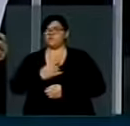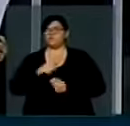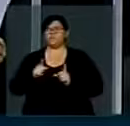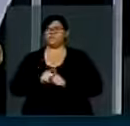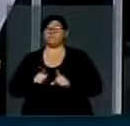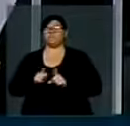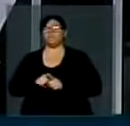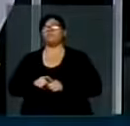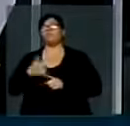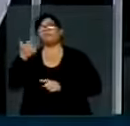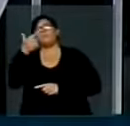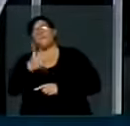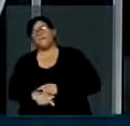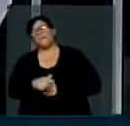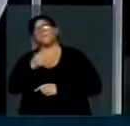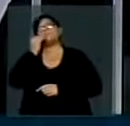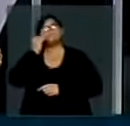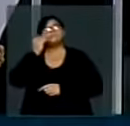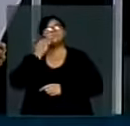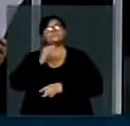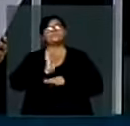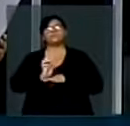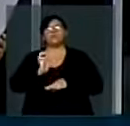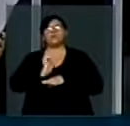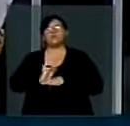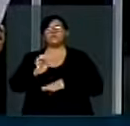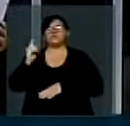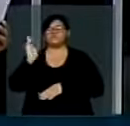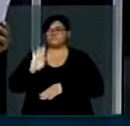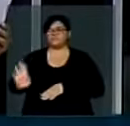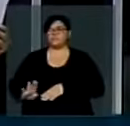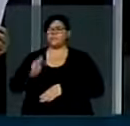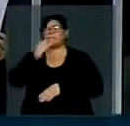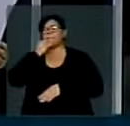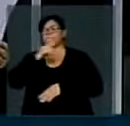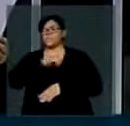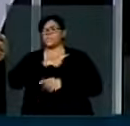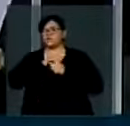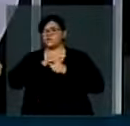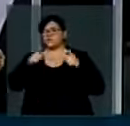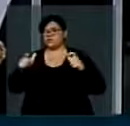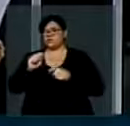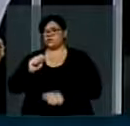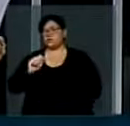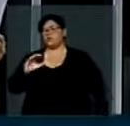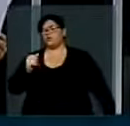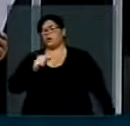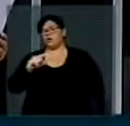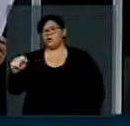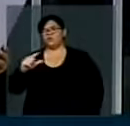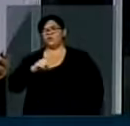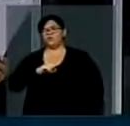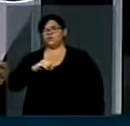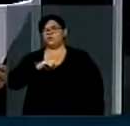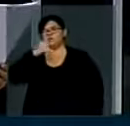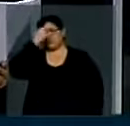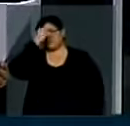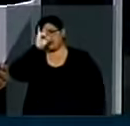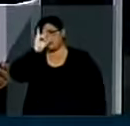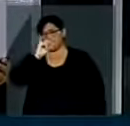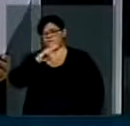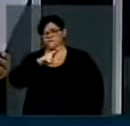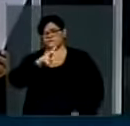passasse a ter novamente para que o Estado brasileiro tivesse maioria das ações, para que evitasse a privatização da empresa.